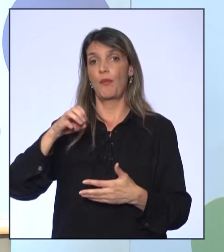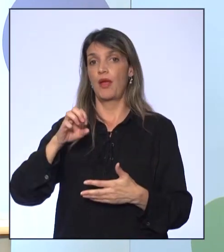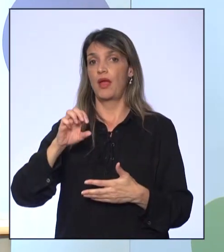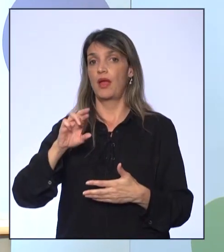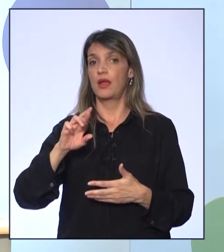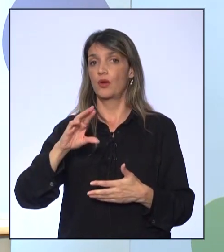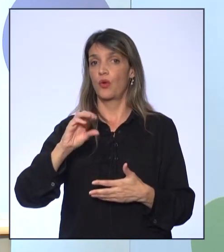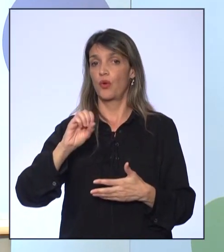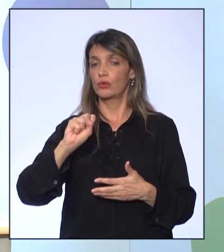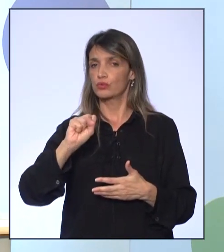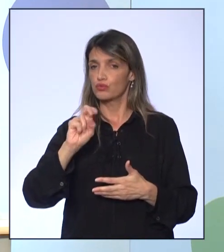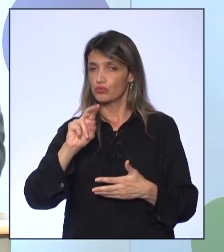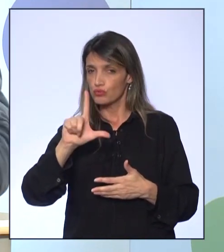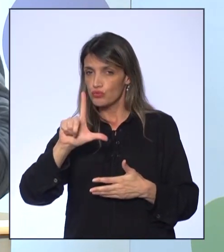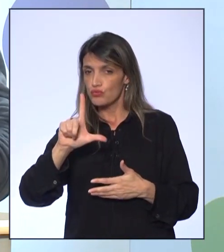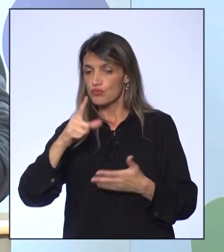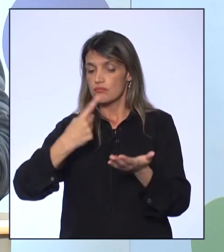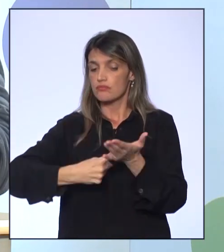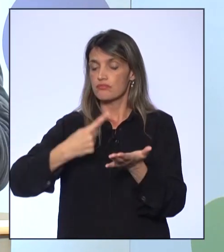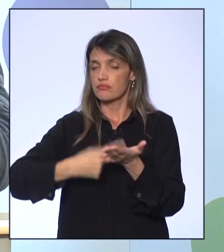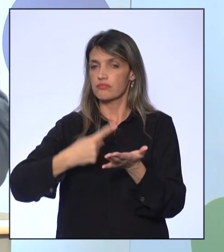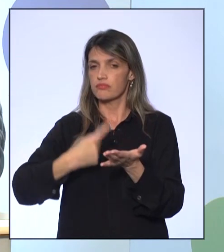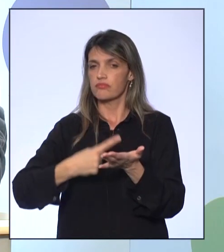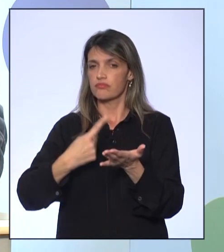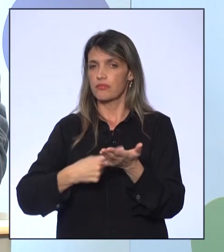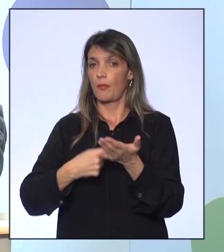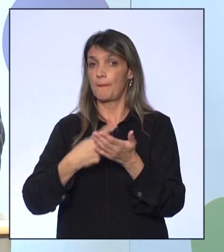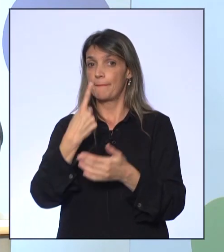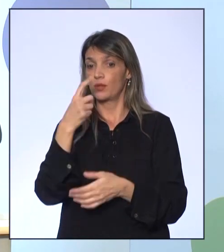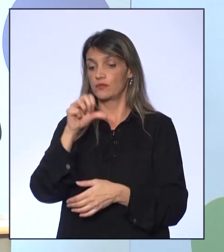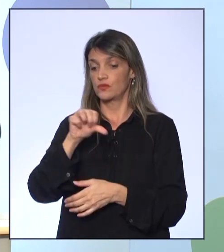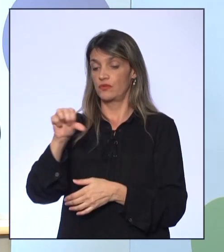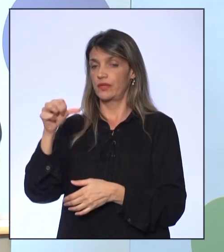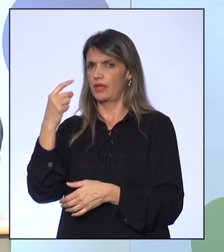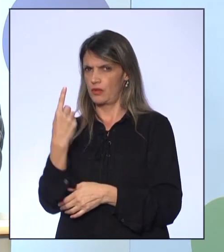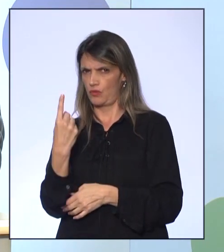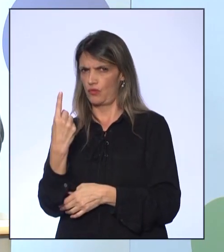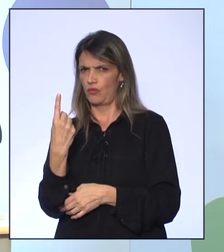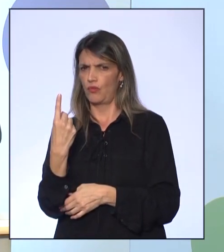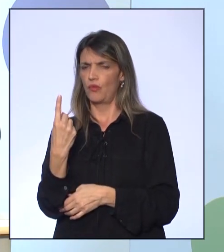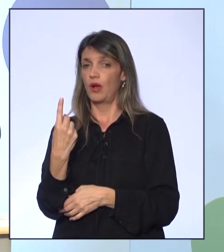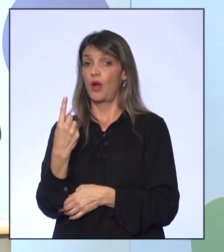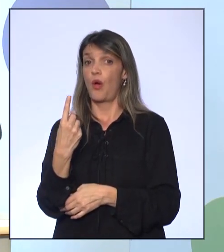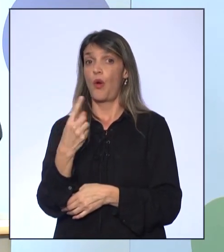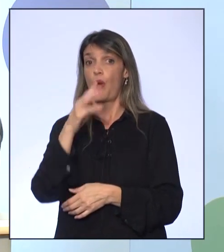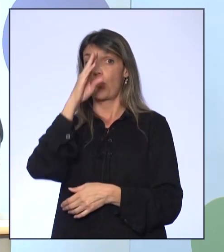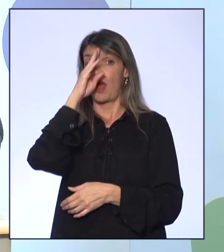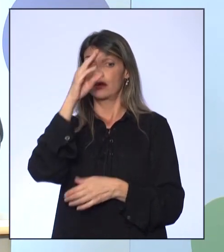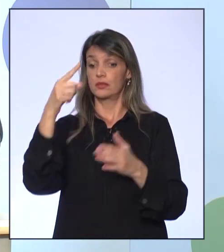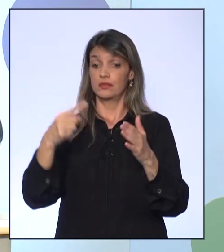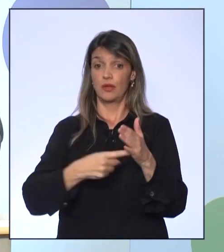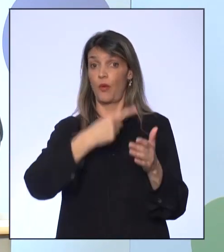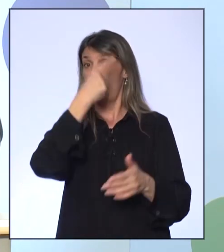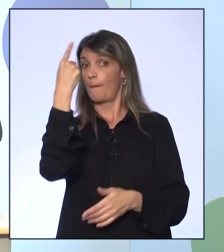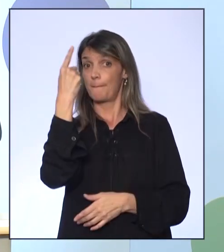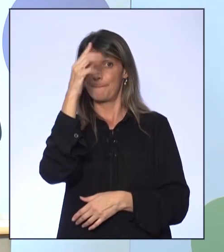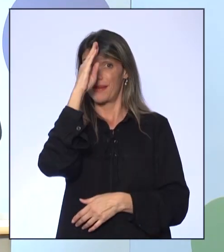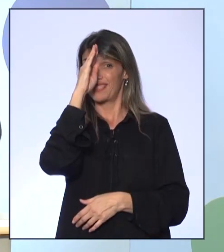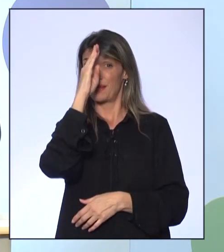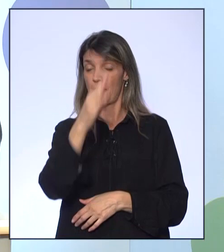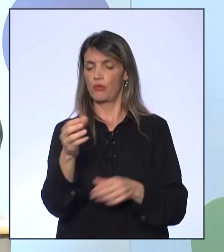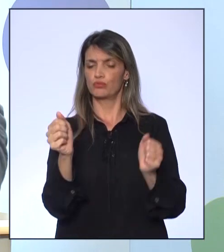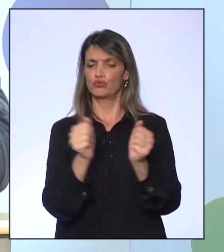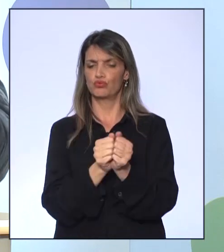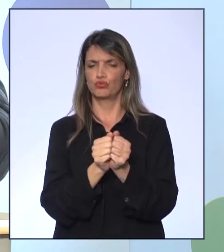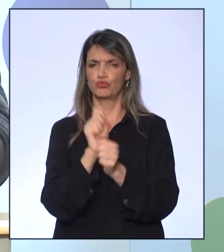foi um tratado que é o Tratado de Assunção em 1991, e o Brasil encabeça, junto com a Argentina, junto com o Uruguai,